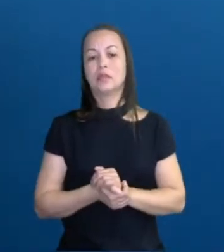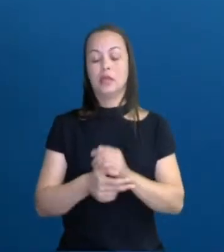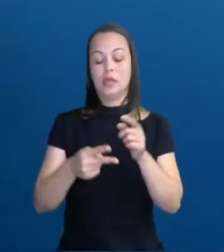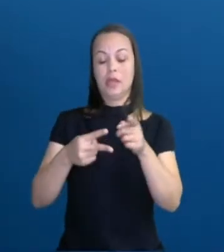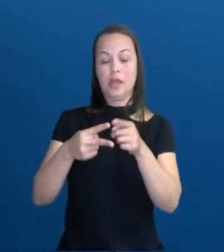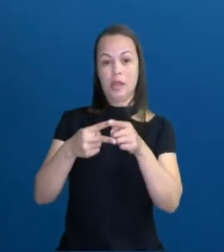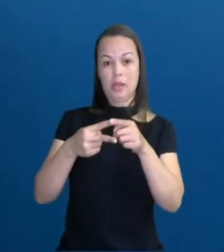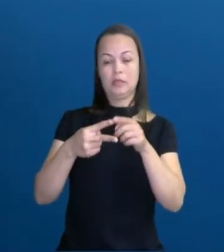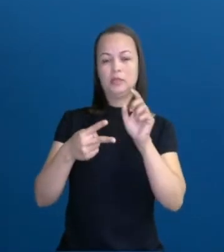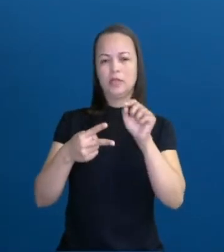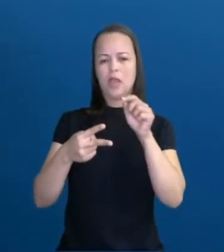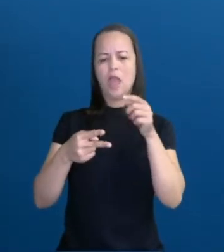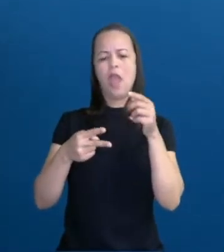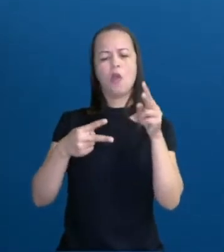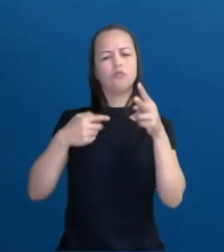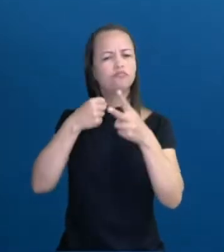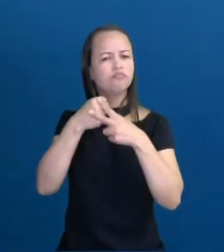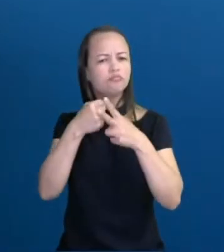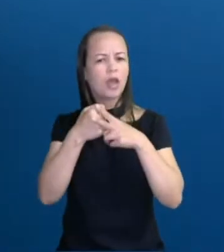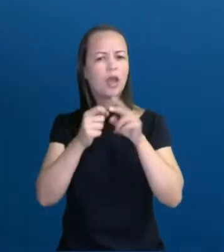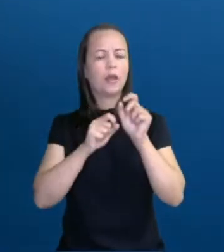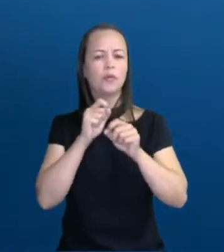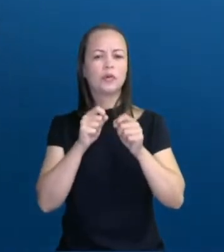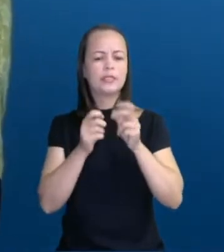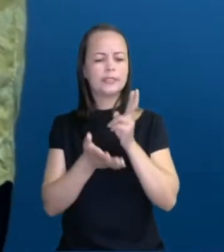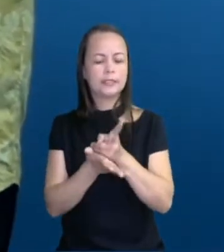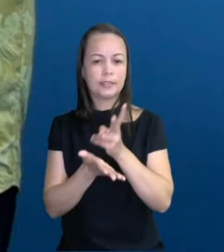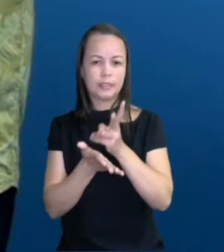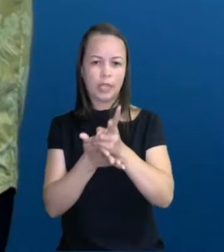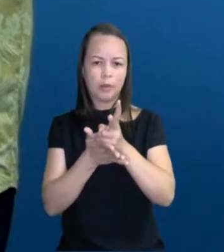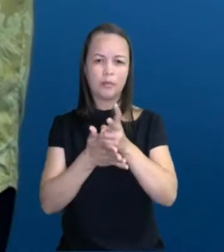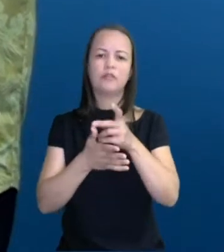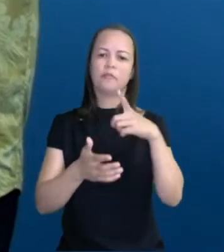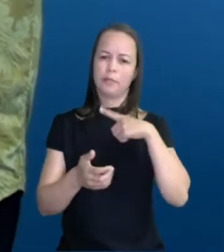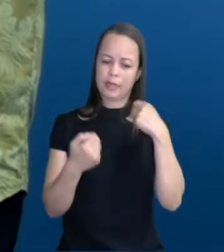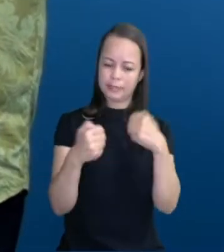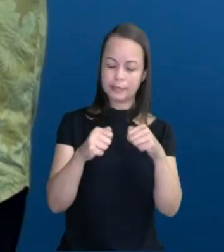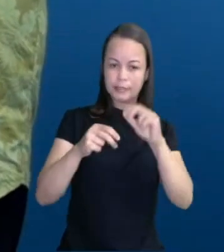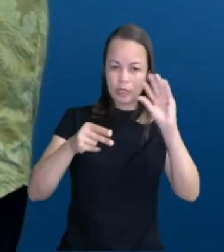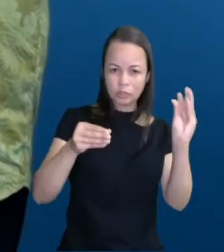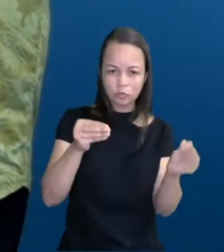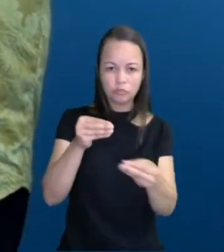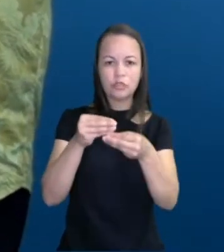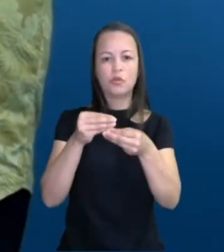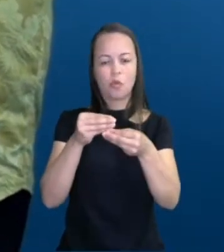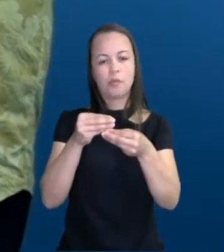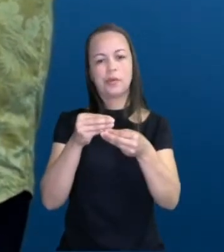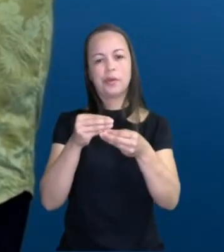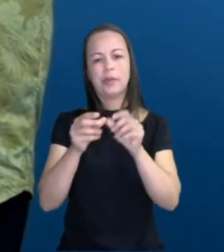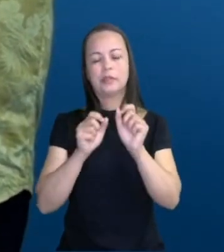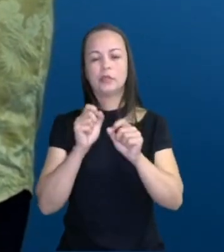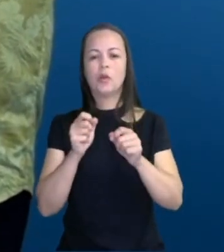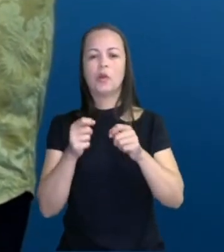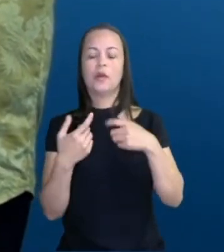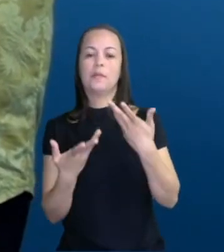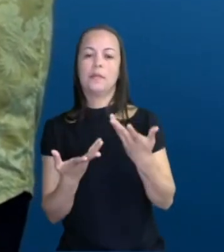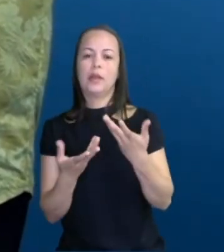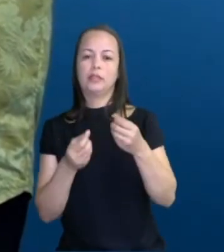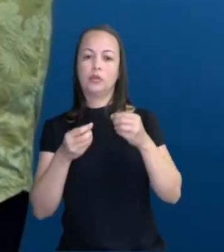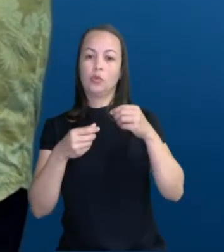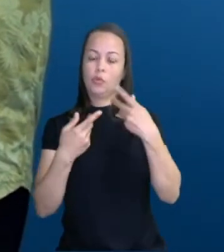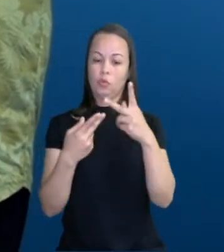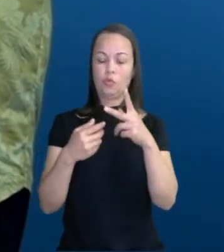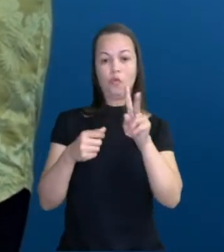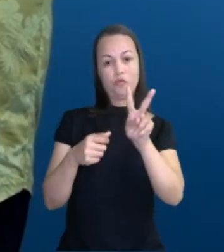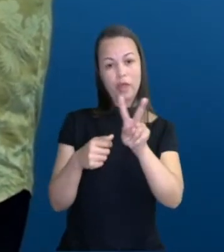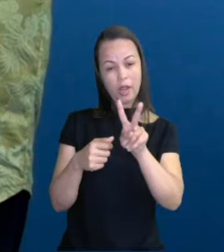transitivo direto é um verbo que sempre vai exigir um complemento. Porém, entre o verbo e o seu